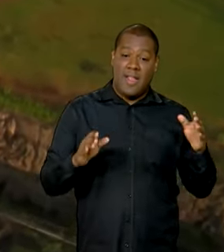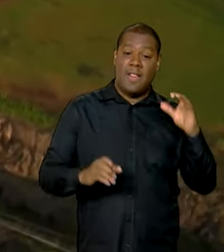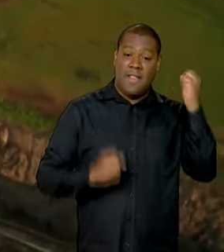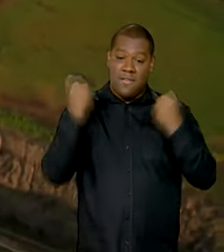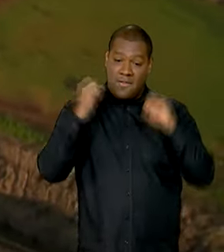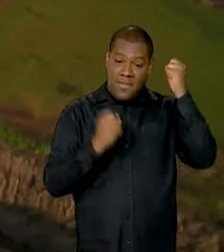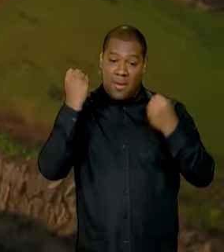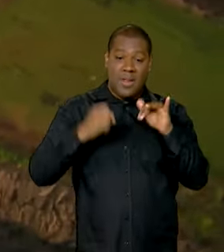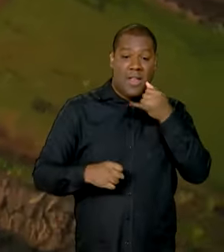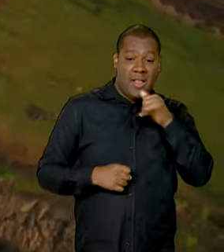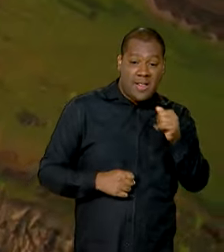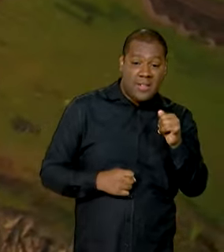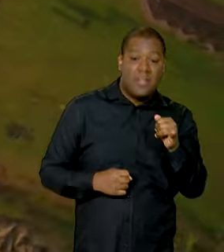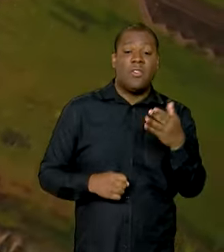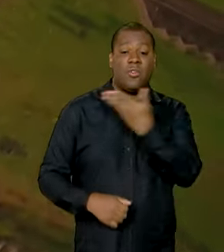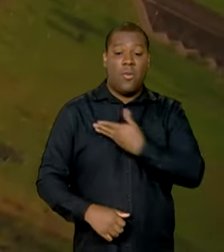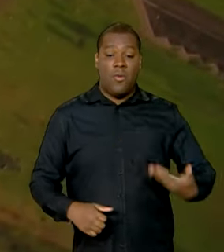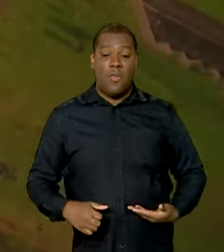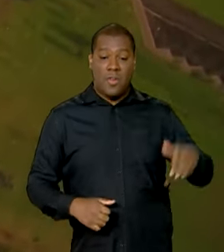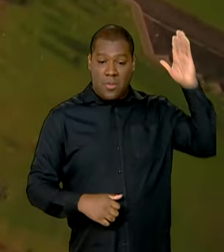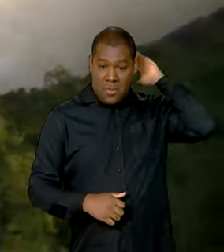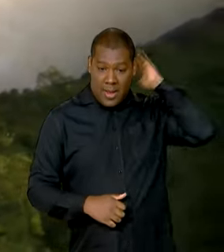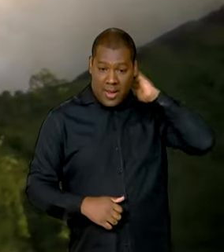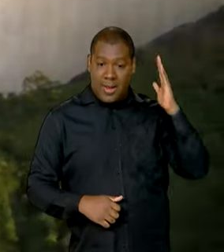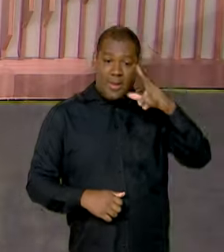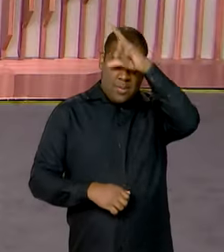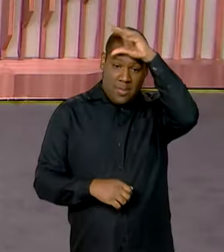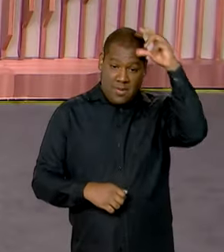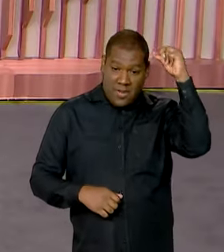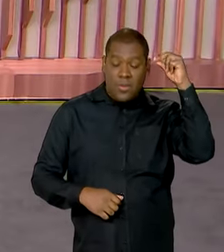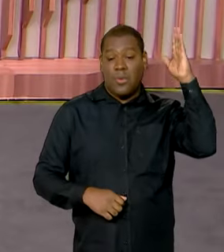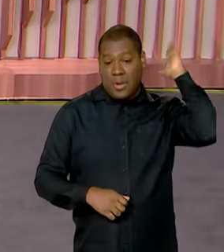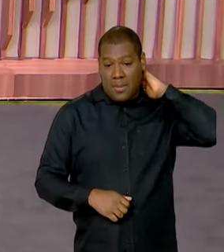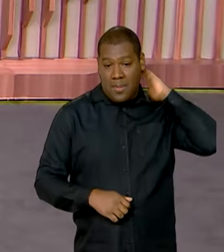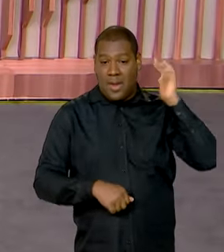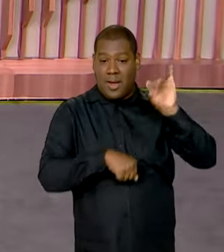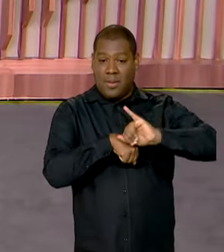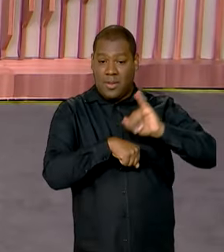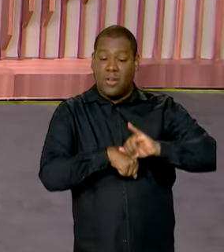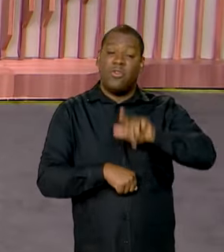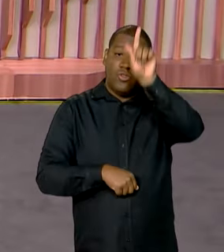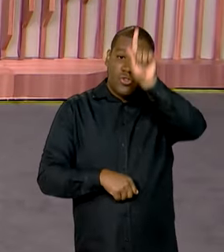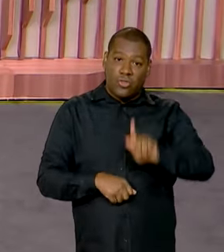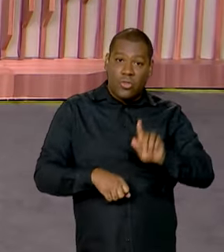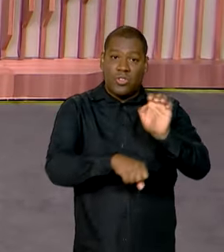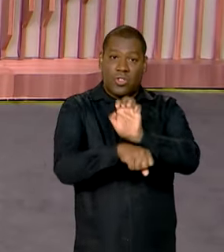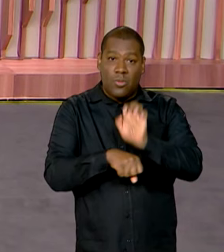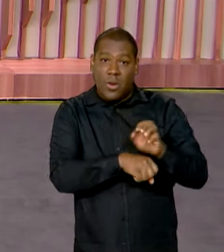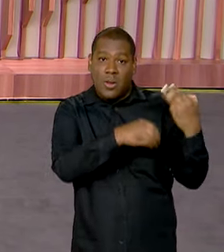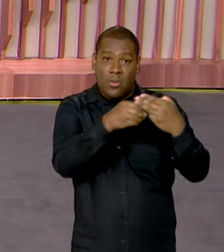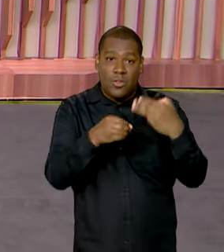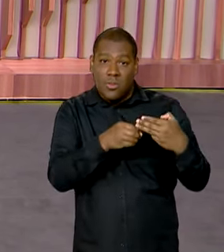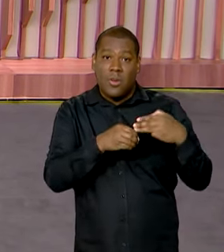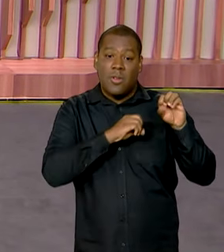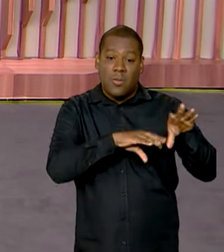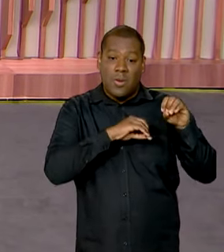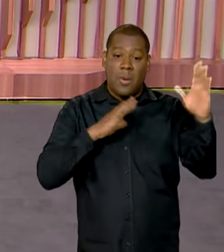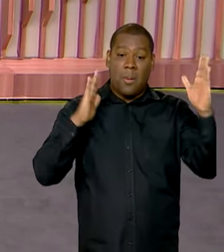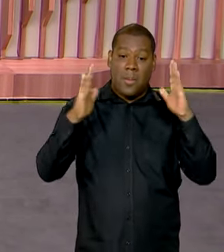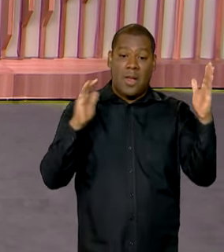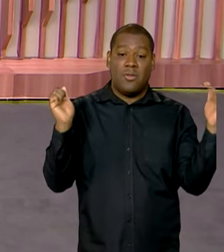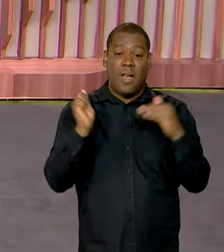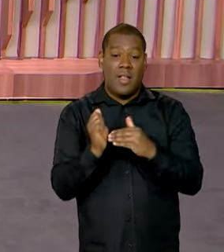Binacional, governo do Pará e Prefeitura de Belém. E os gestores estaduais e municipais de educação têm até hoje para